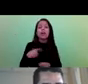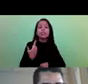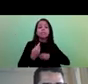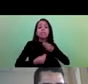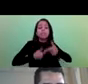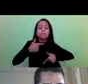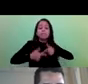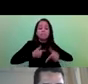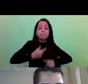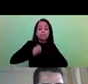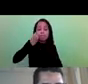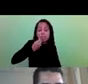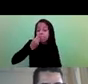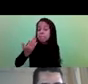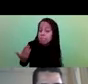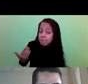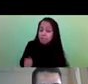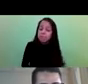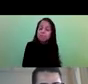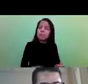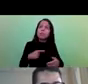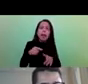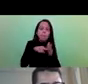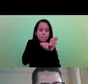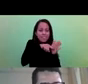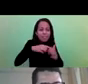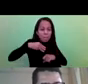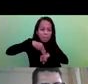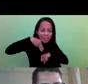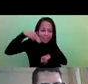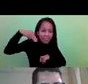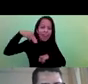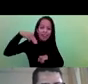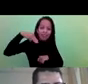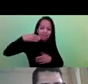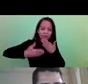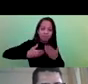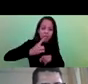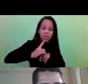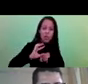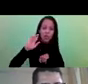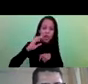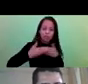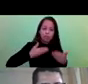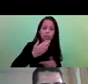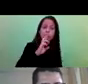Nos nossos produtos educacionais, que valores estão sendo